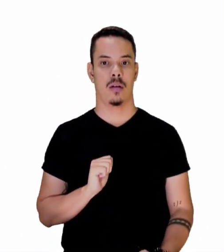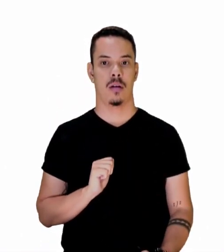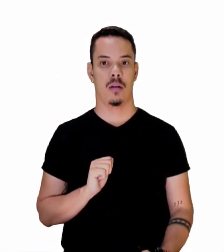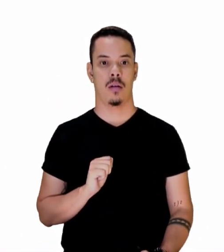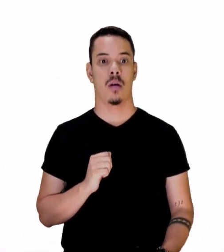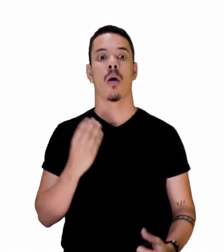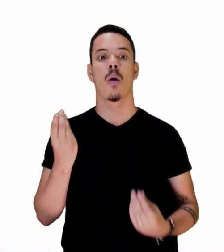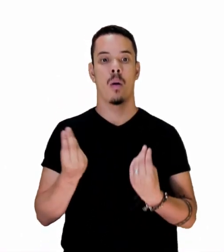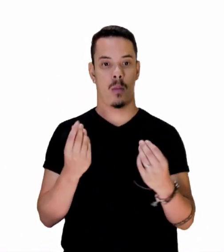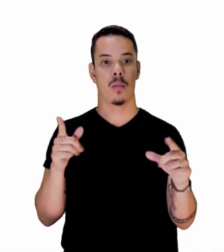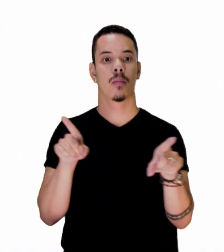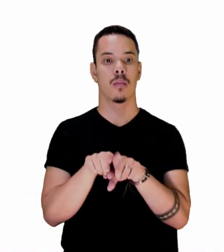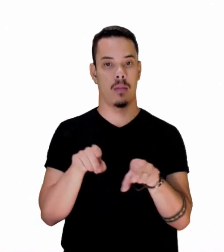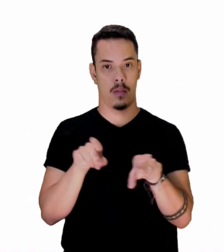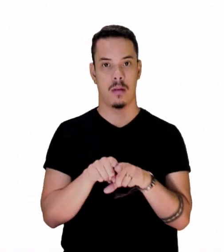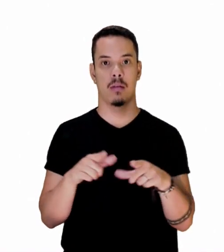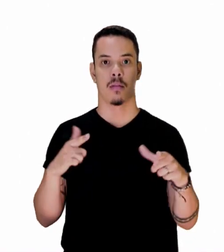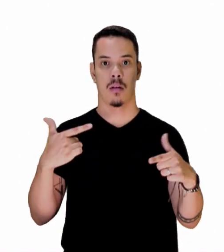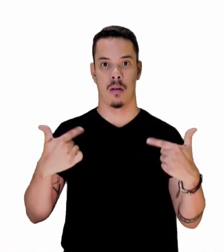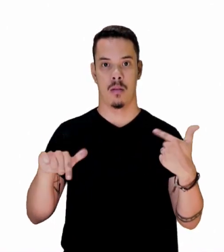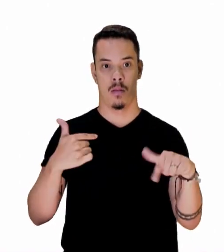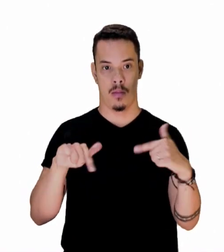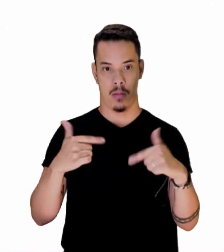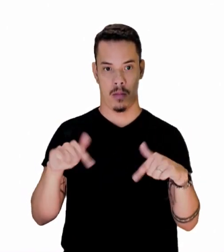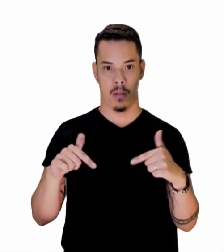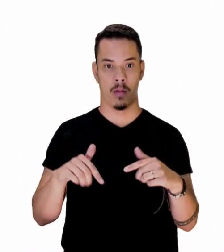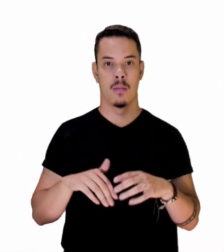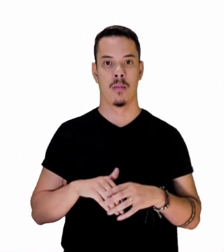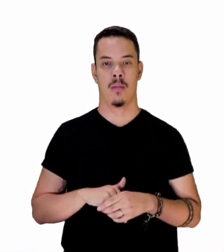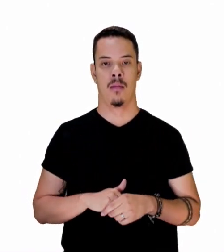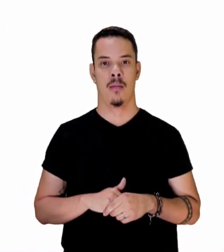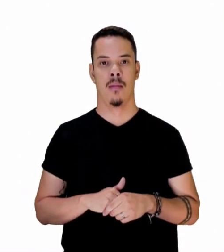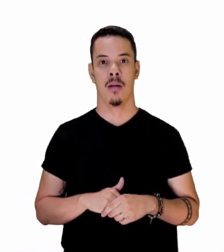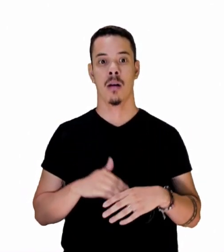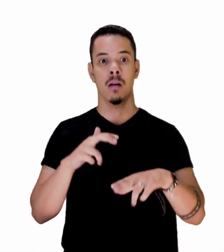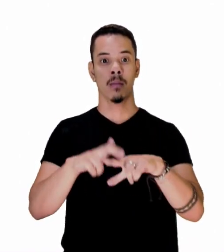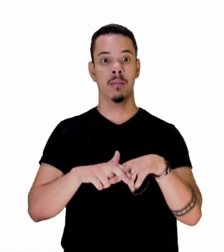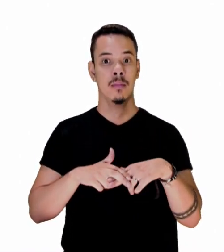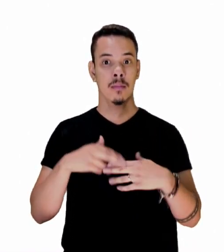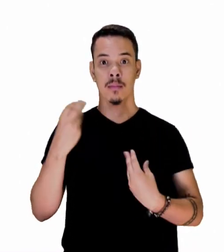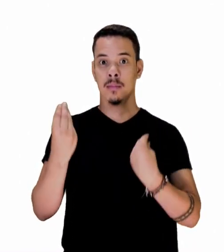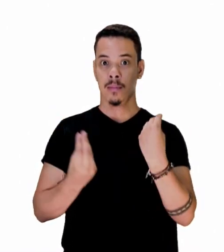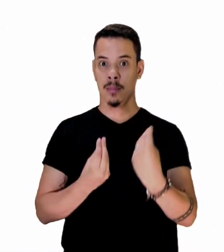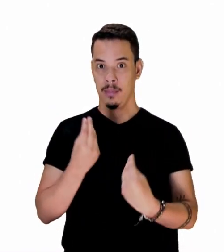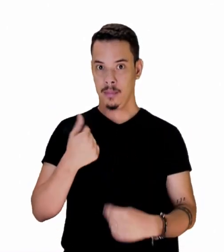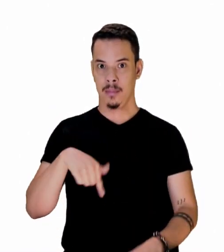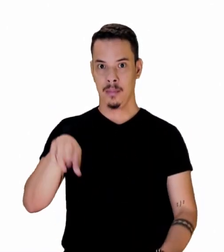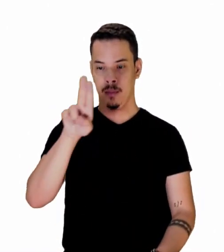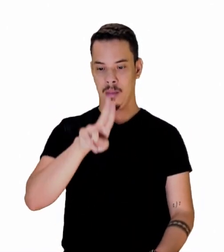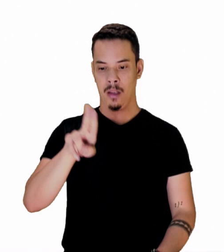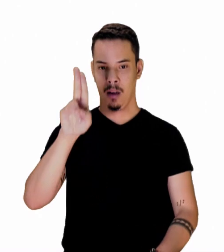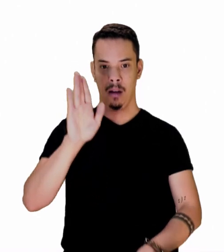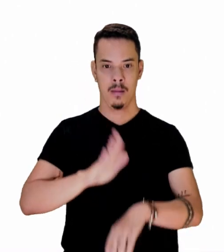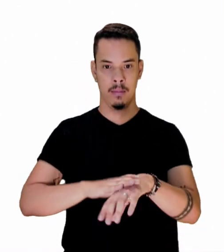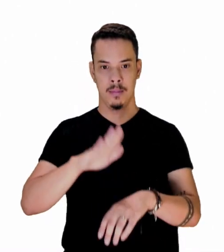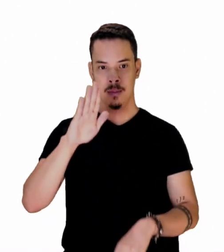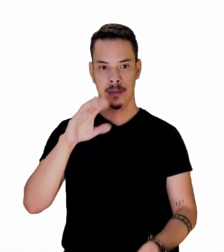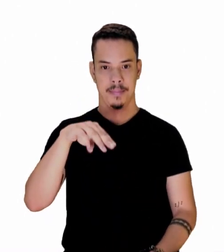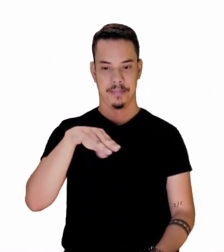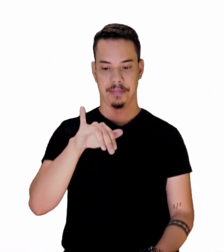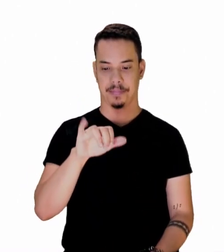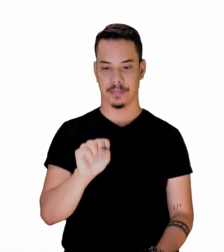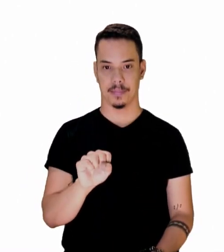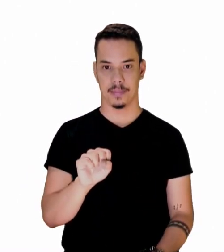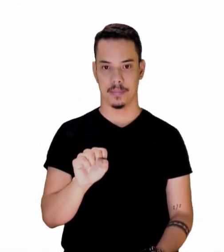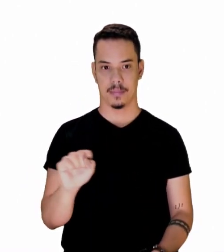estuda, como também trabalha. Fácil, né? E quando que eu vou usar o mais? Ó, vai ser trocado